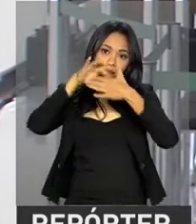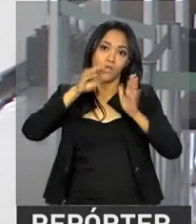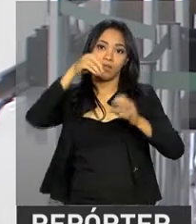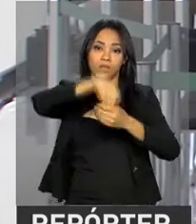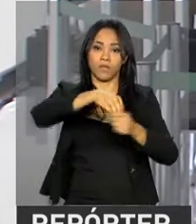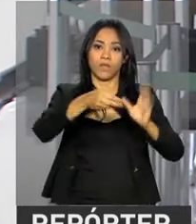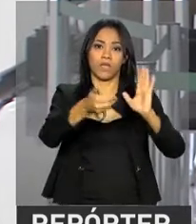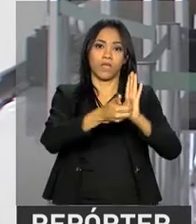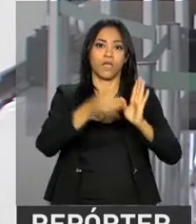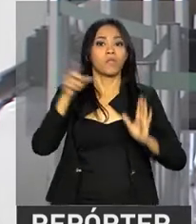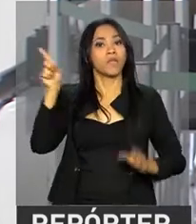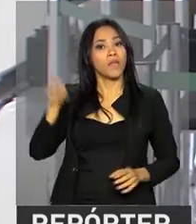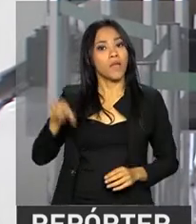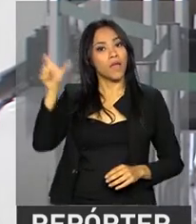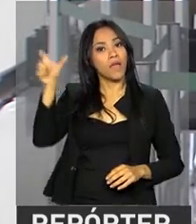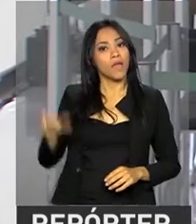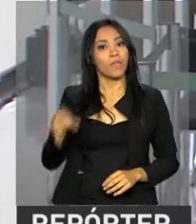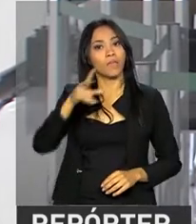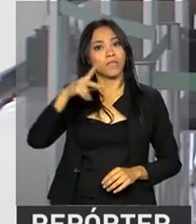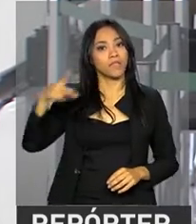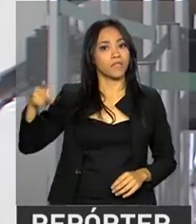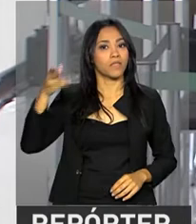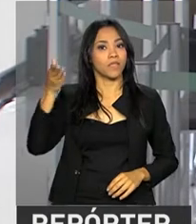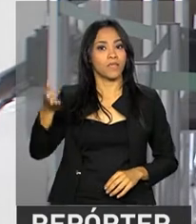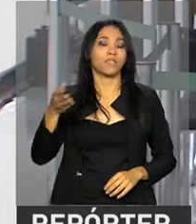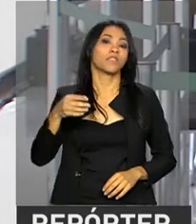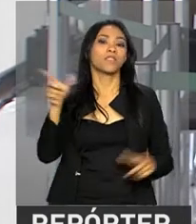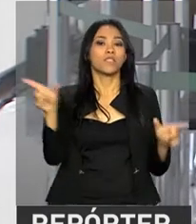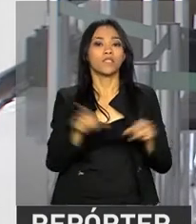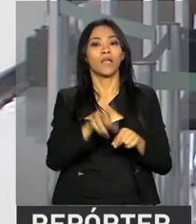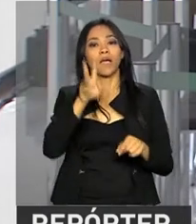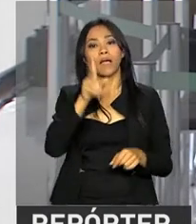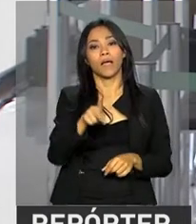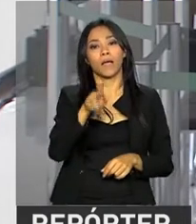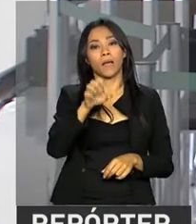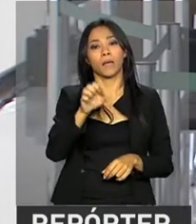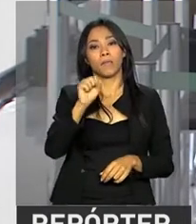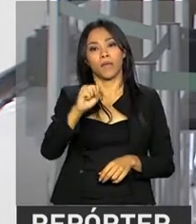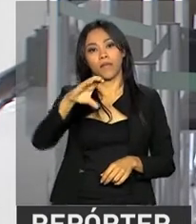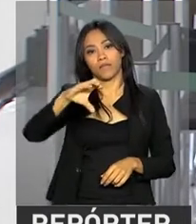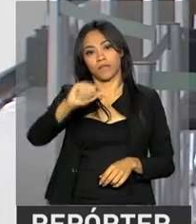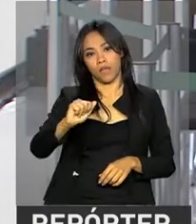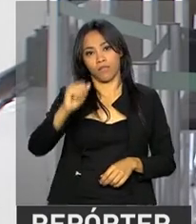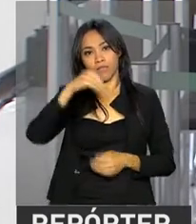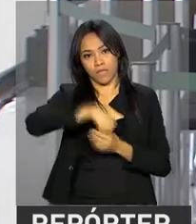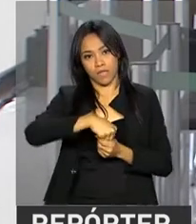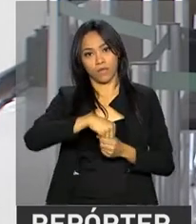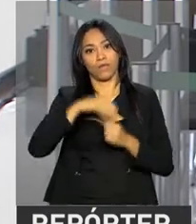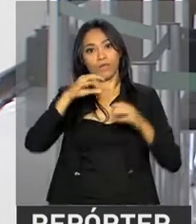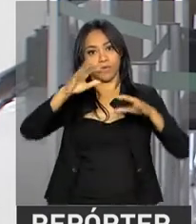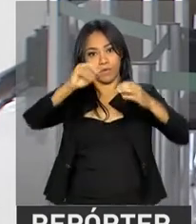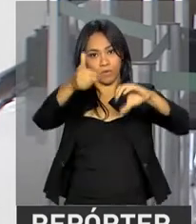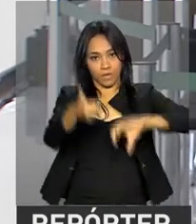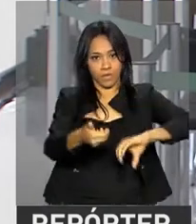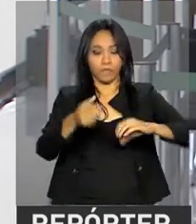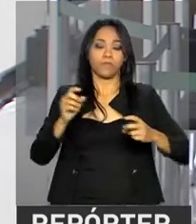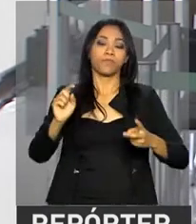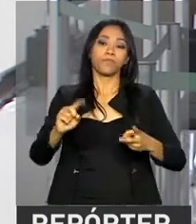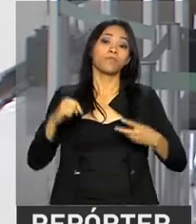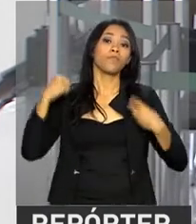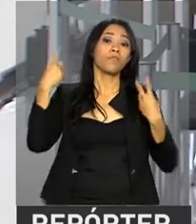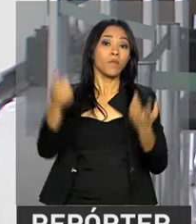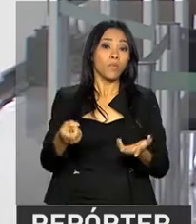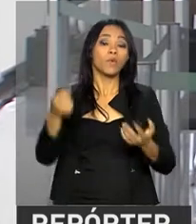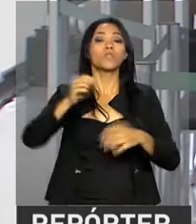presidente da frente parlamentar da pesca no congresso nacional daí na sequência logo depois às 11 horas da manhã o presidente